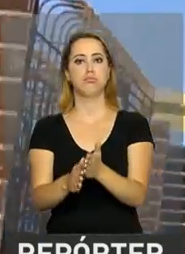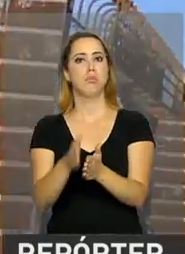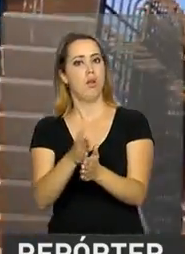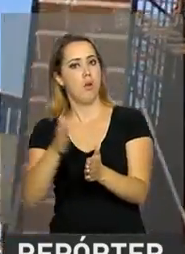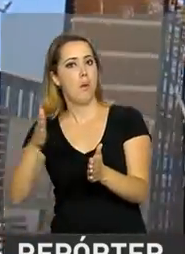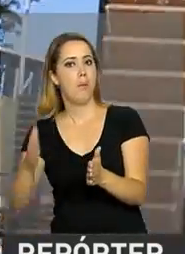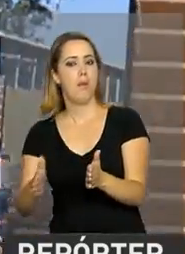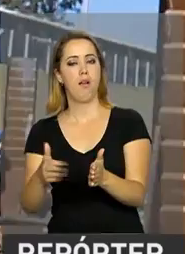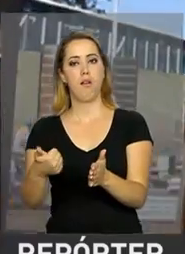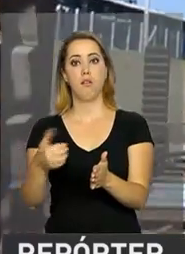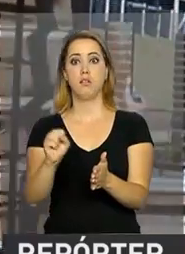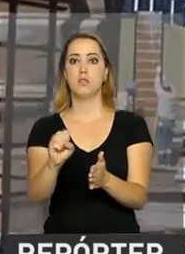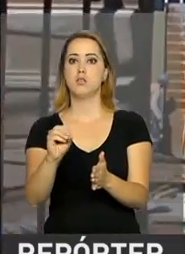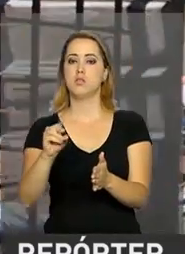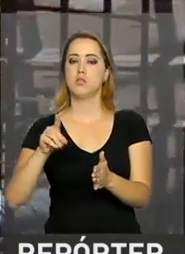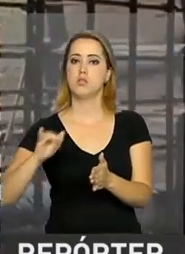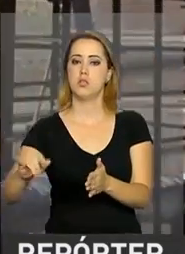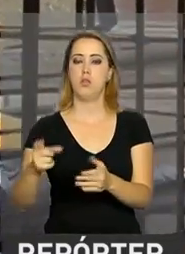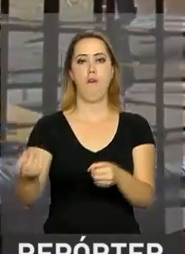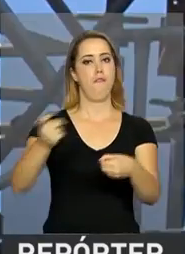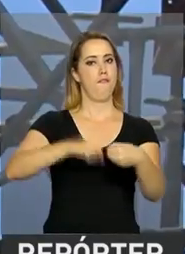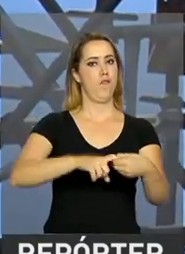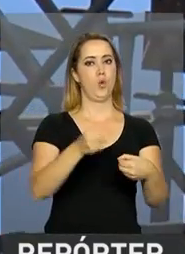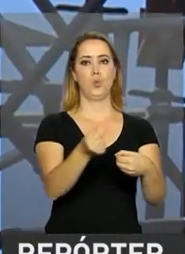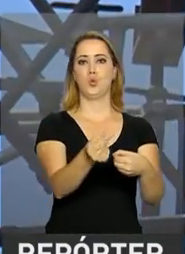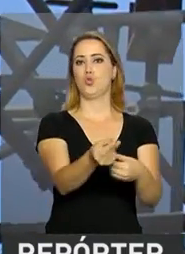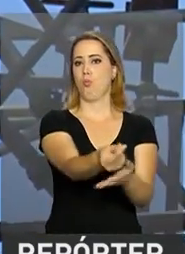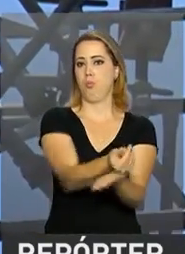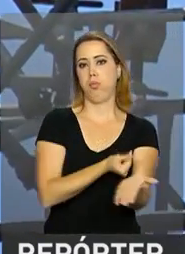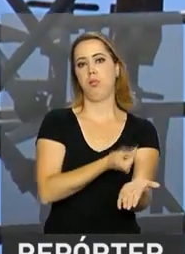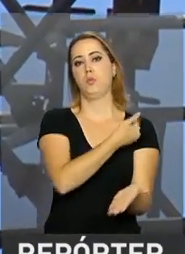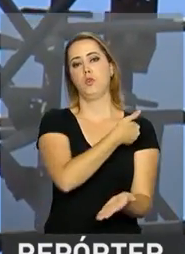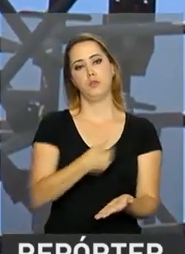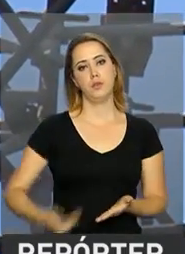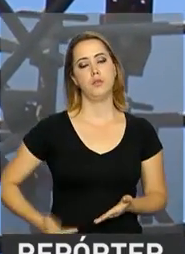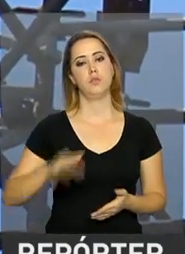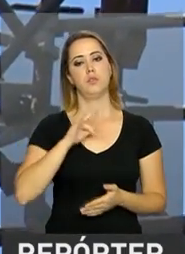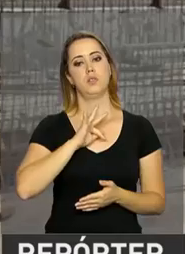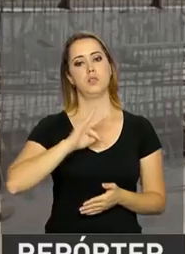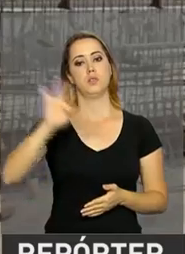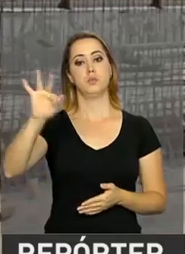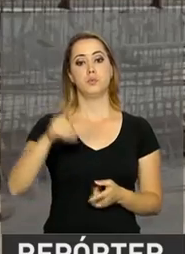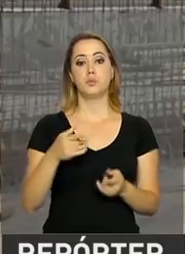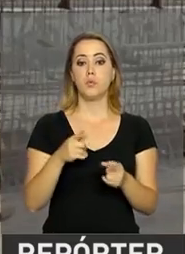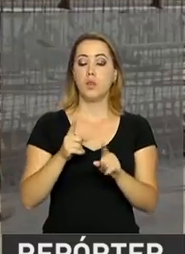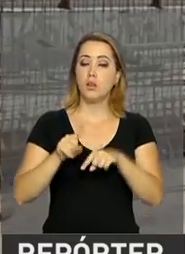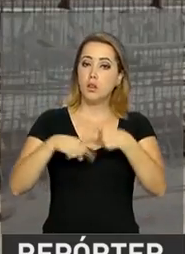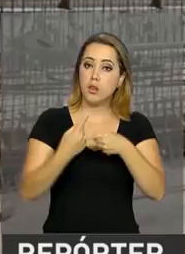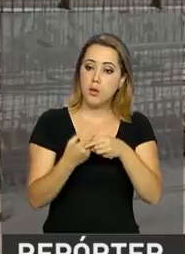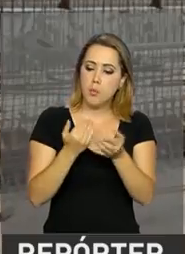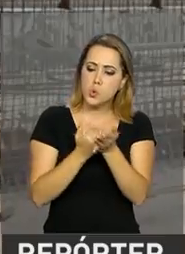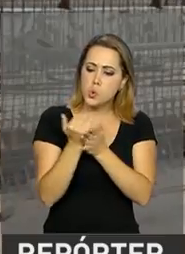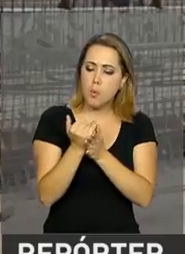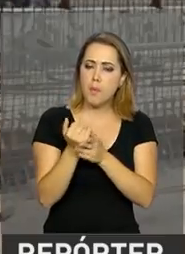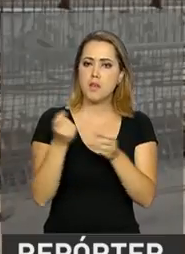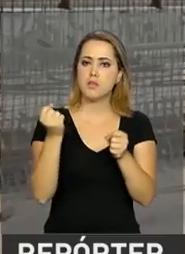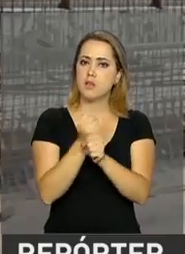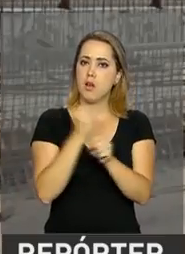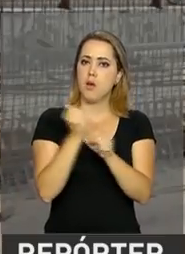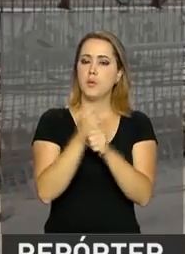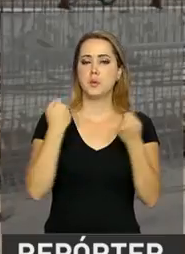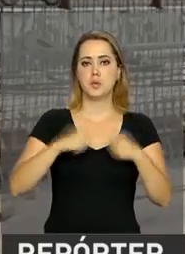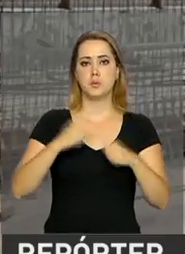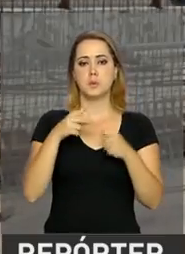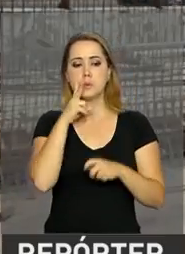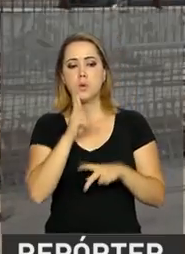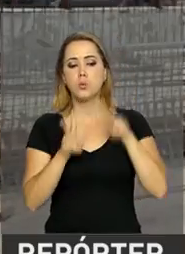180 dias o recurso retorna O que dificulta a o reinício da a obra e faz com que eles tenham